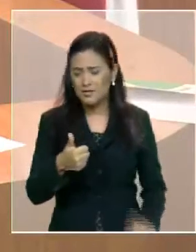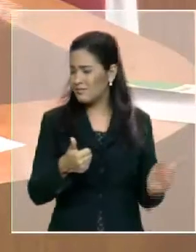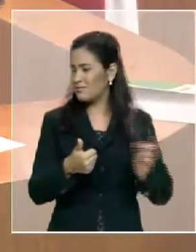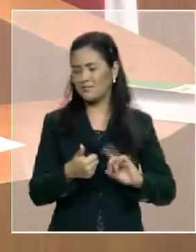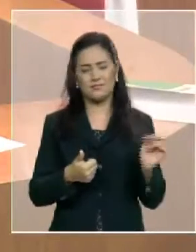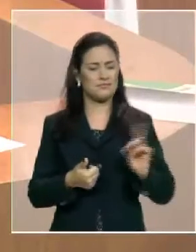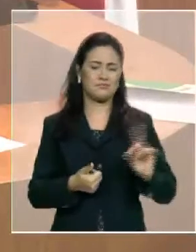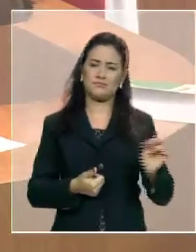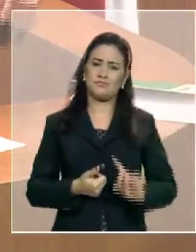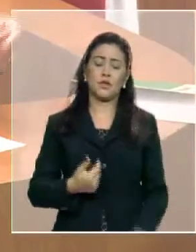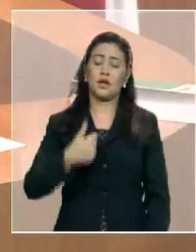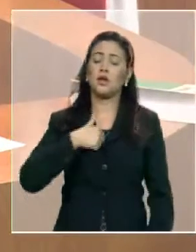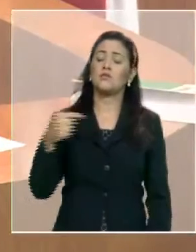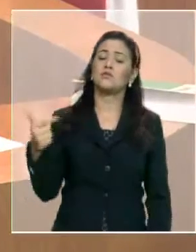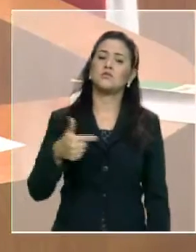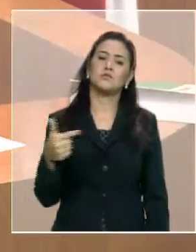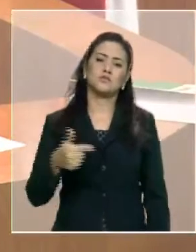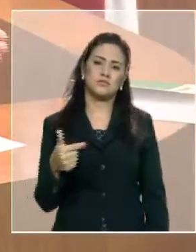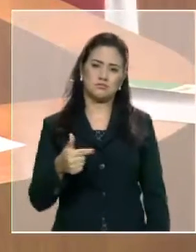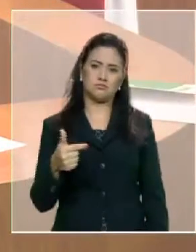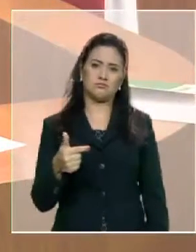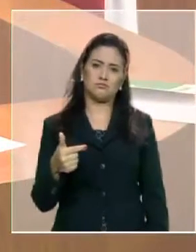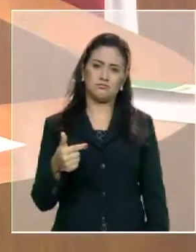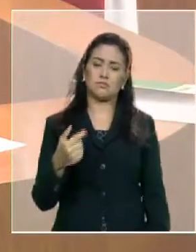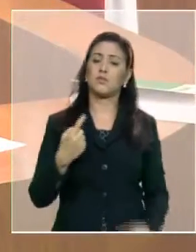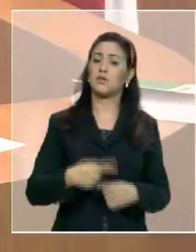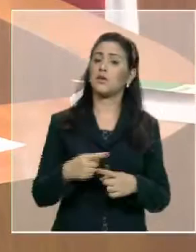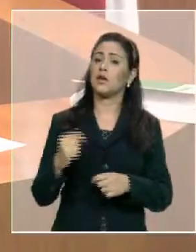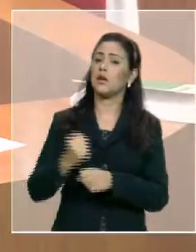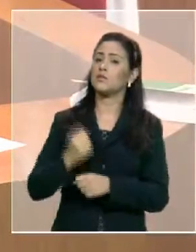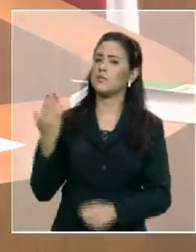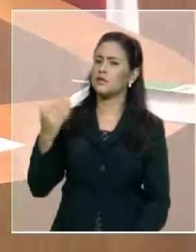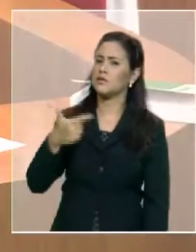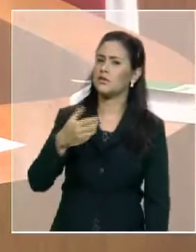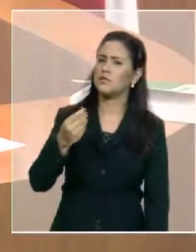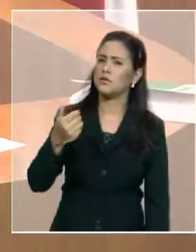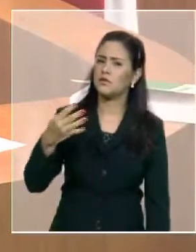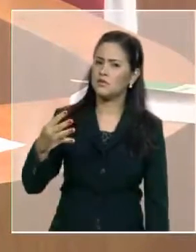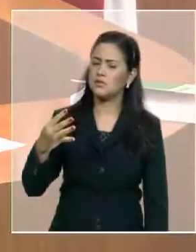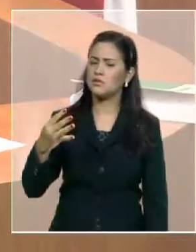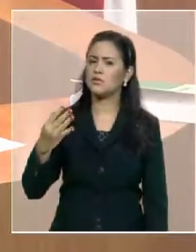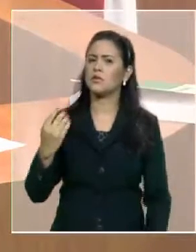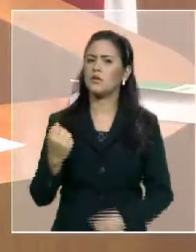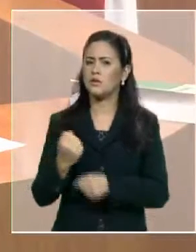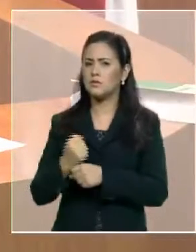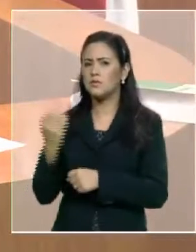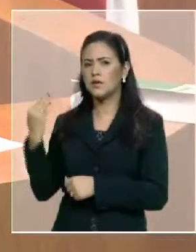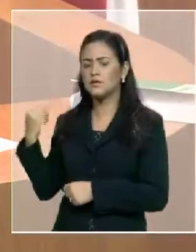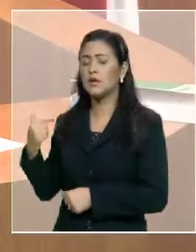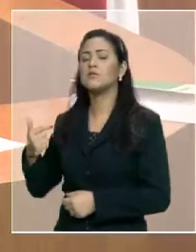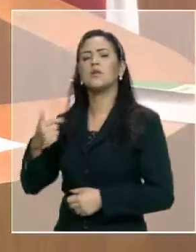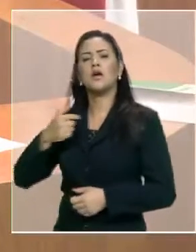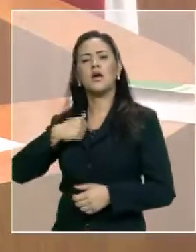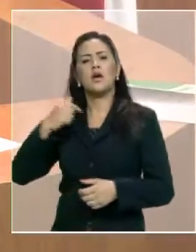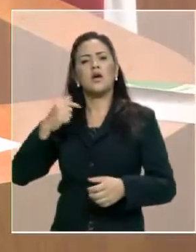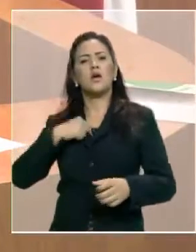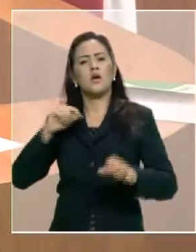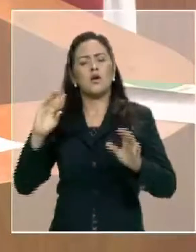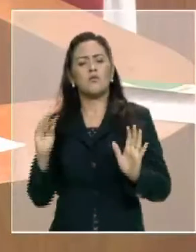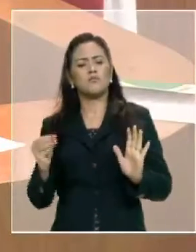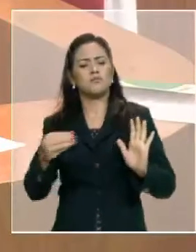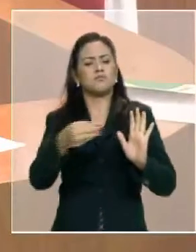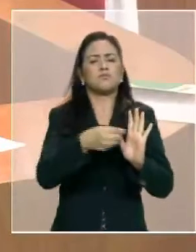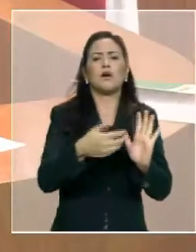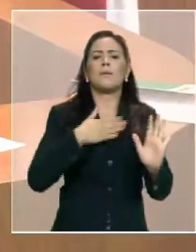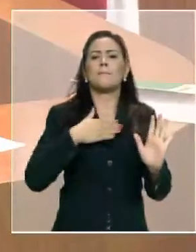porque ano passado, neste mesmo período, há um ano atrás, eu coloquei as minhas emendas, deputado Vinícius Louro, assim